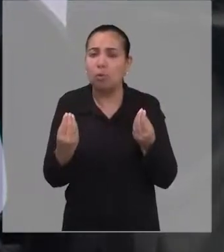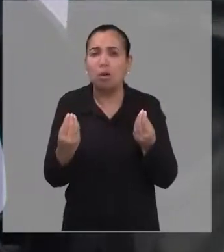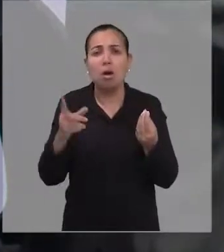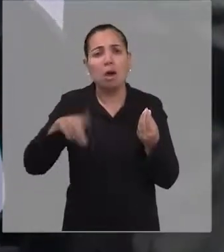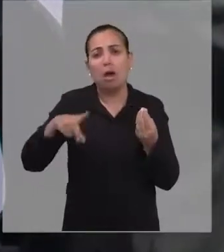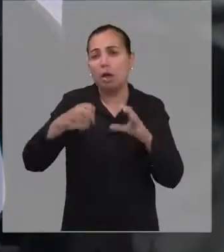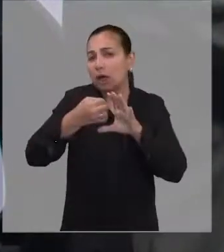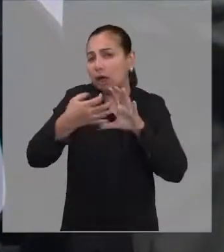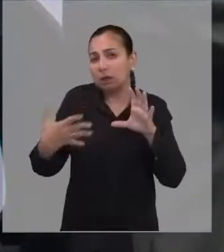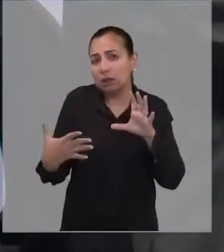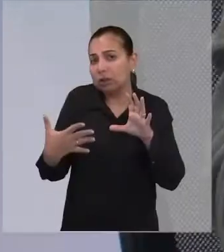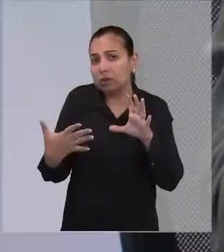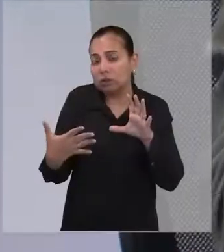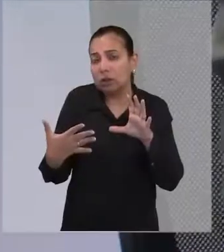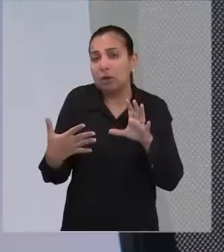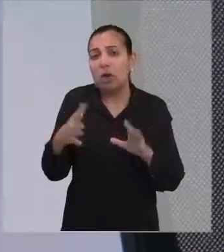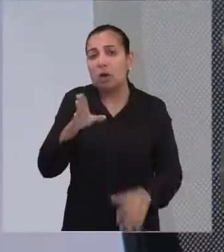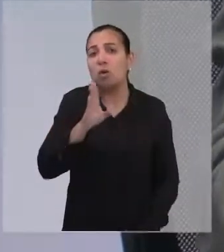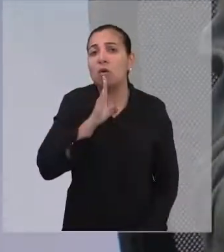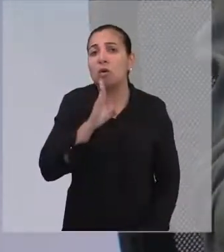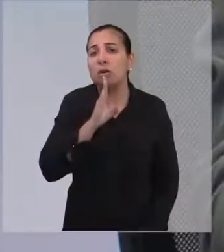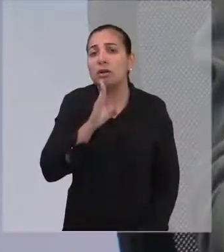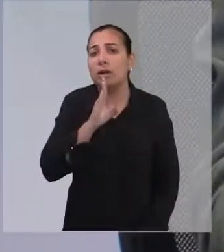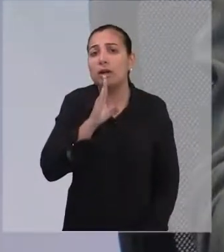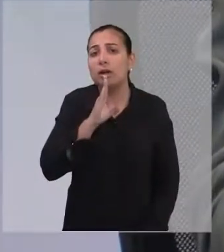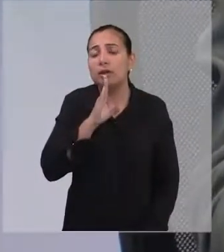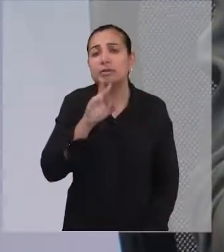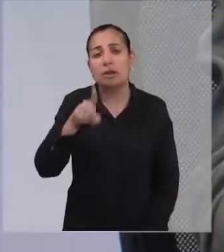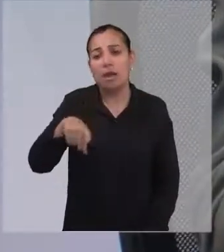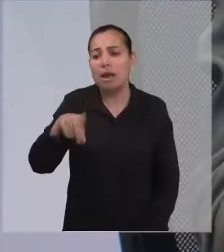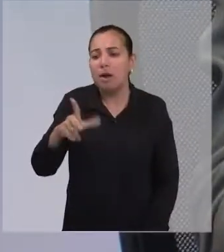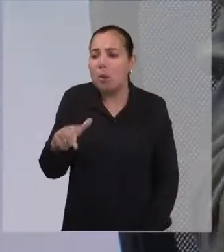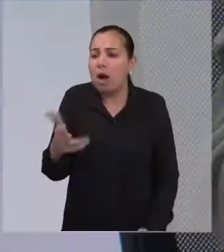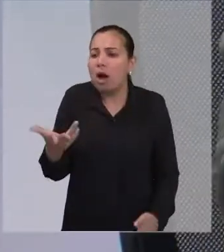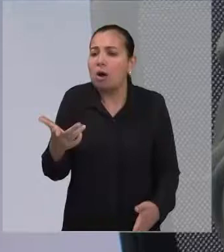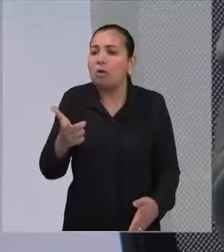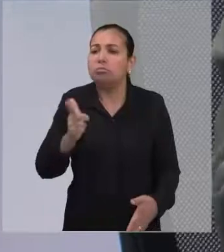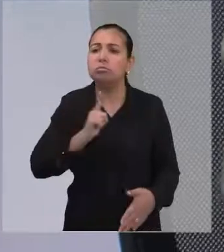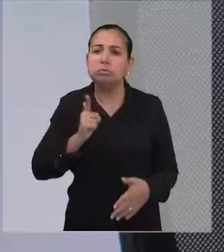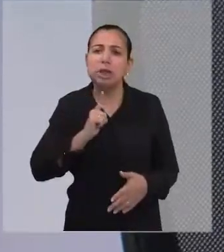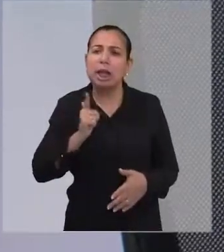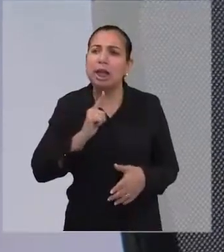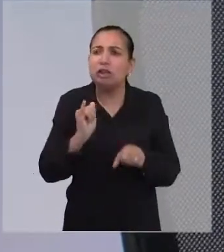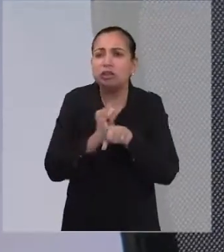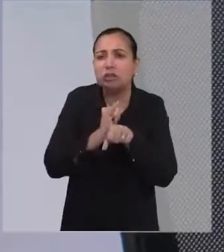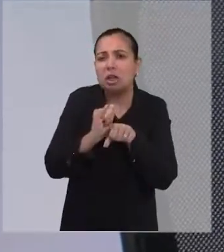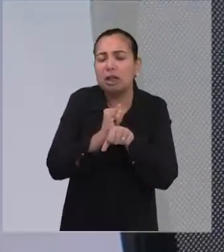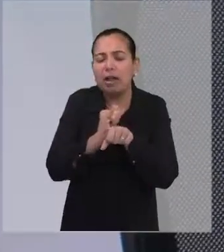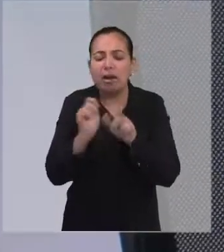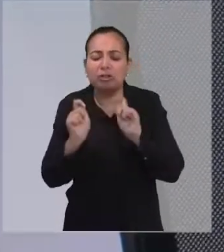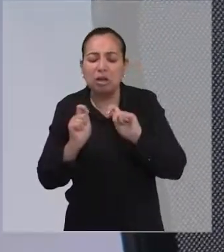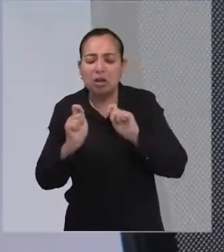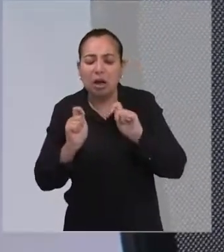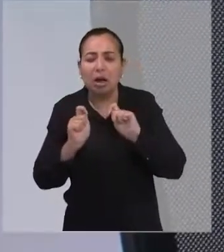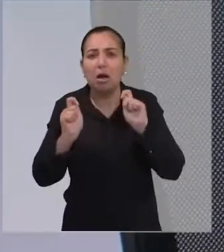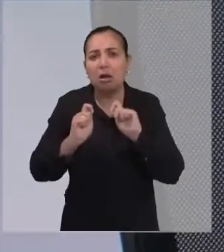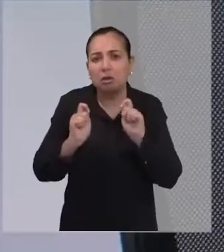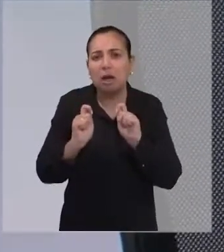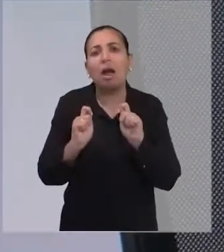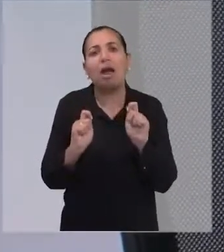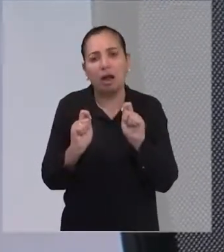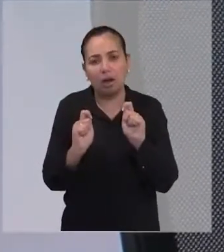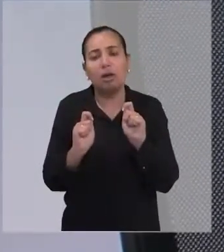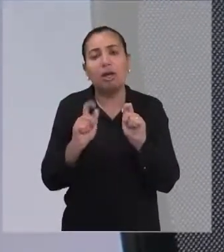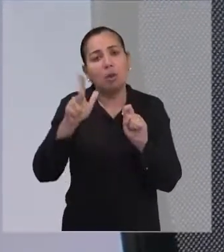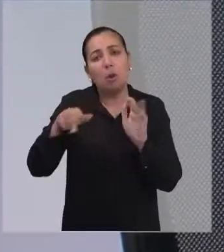que popularmente é conhecida como jeitinho. O que aconteceu foi jeitinho. Né, o tal jeitinho brasileiro que está aí nas